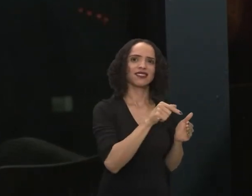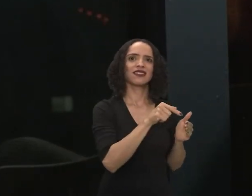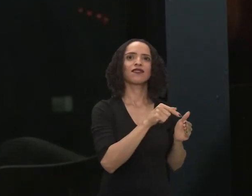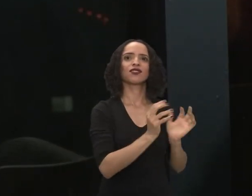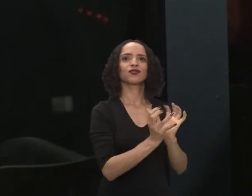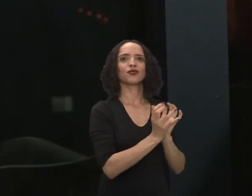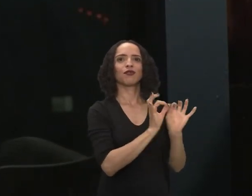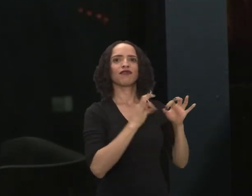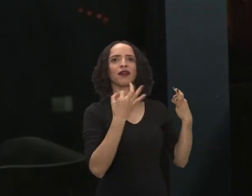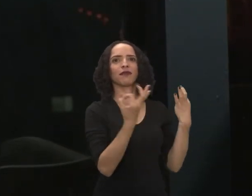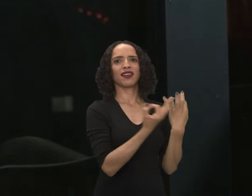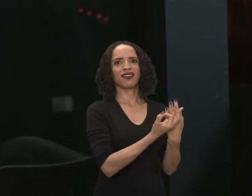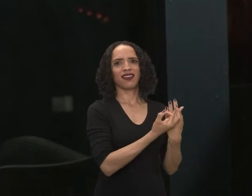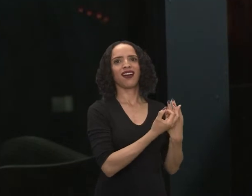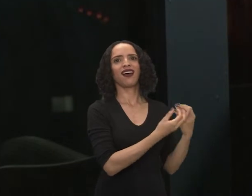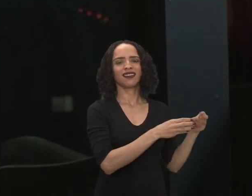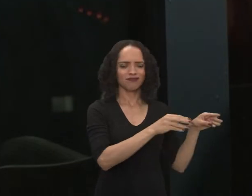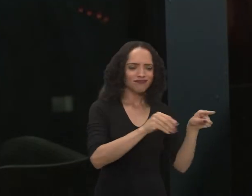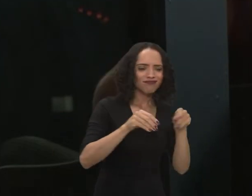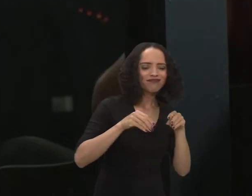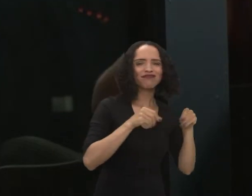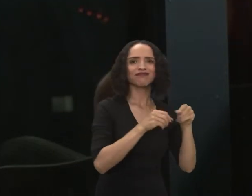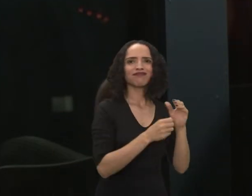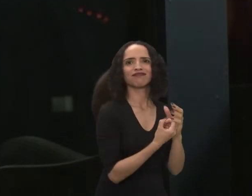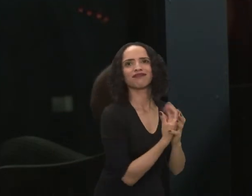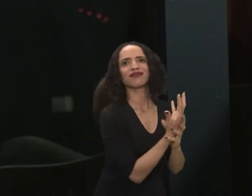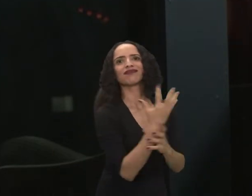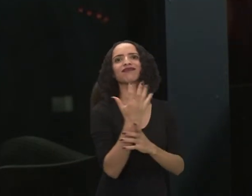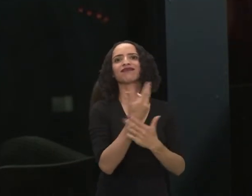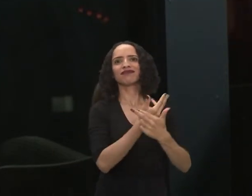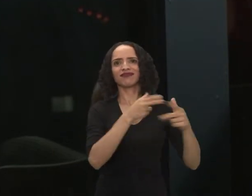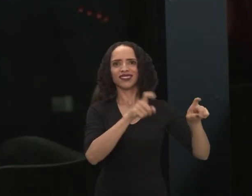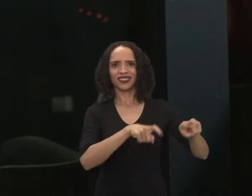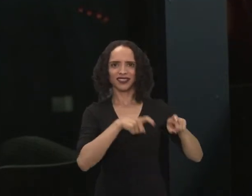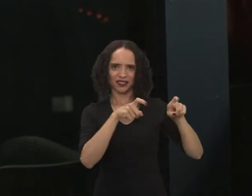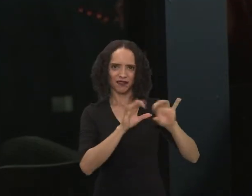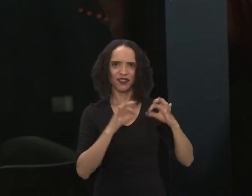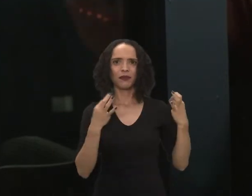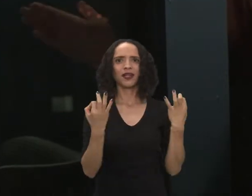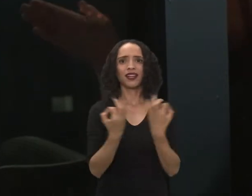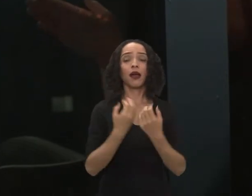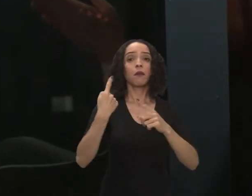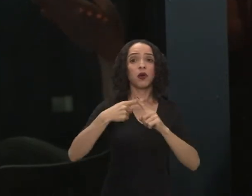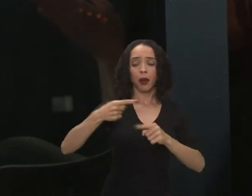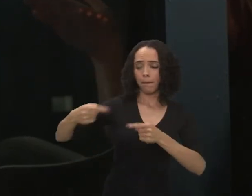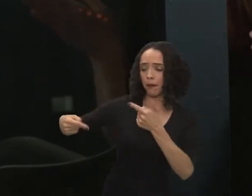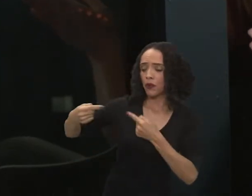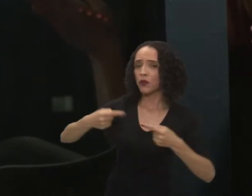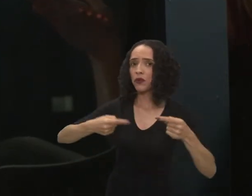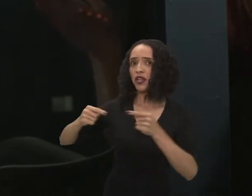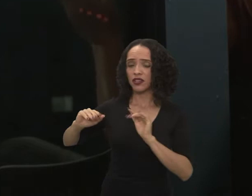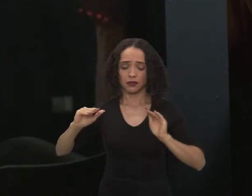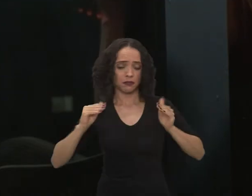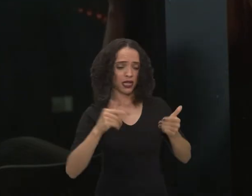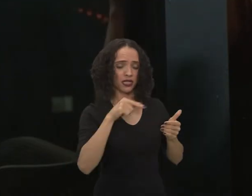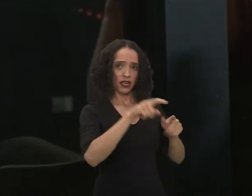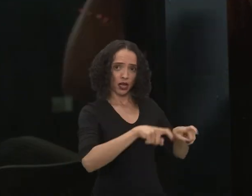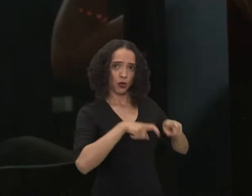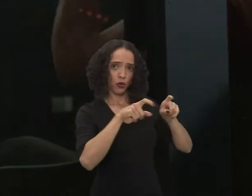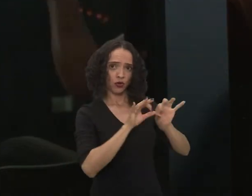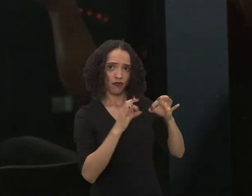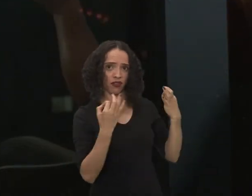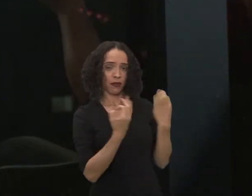público. E aí, Camila, quando a gente fala em projetos, programas, uma política pública voltada para a agricultura familiar,